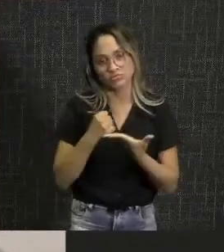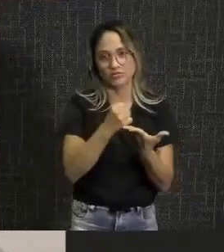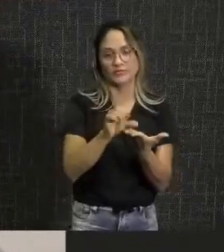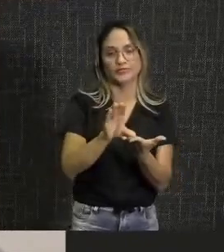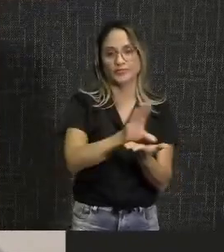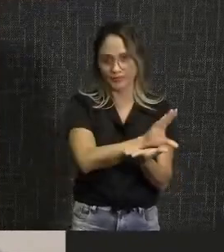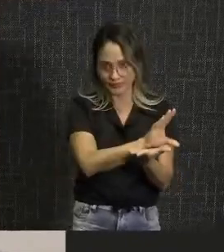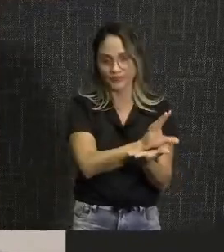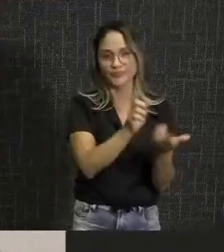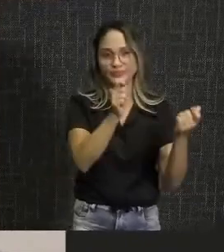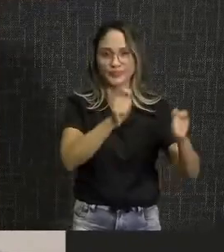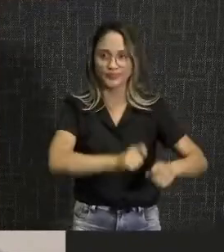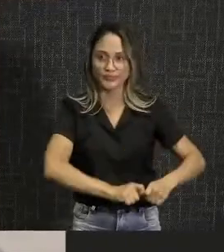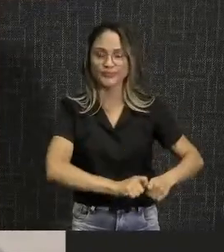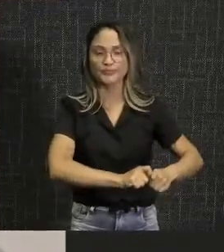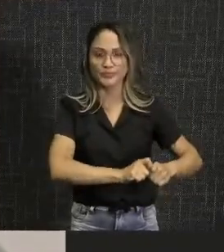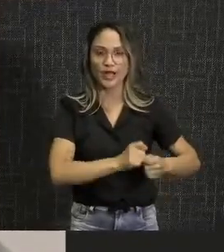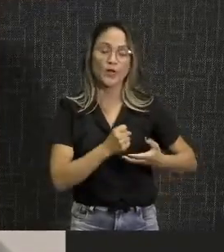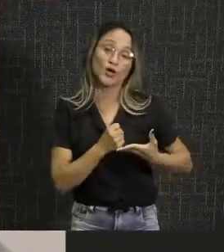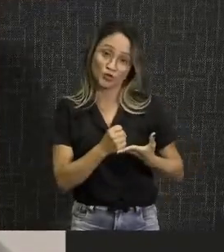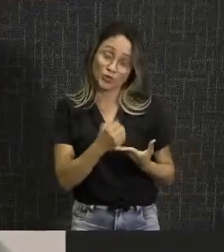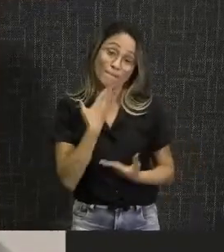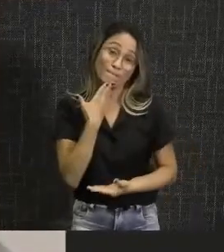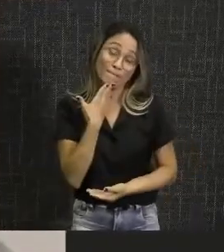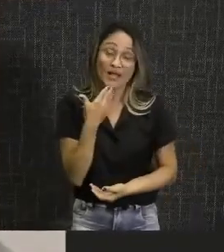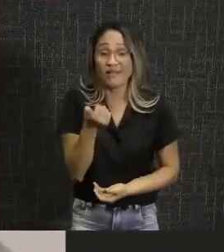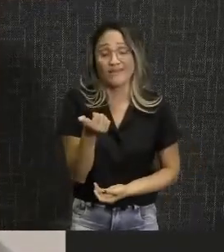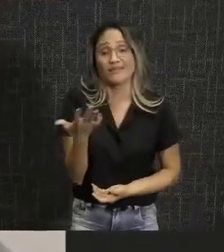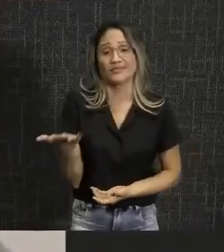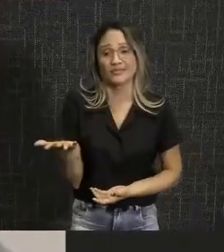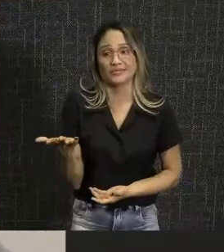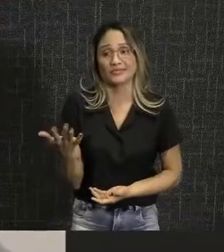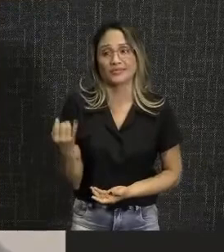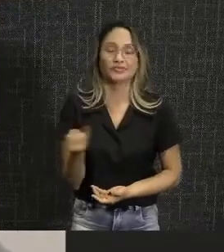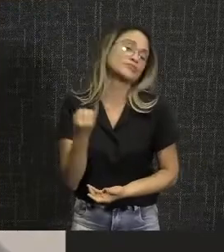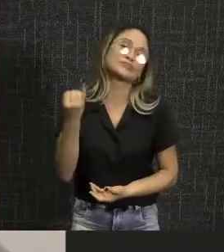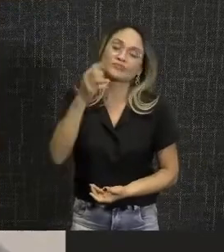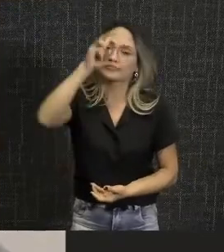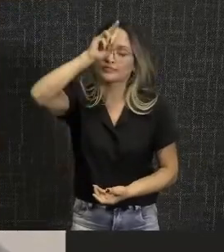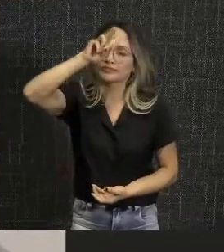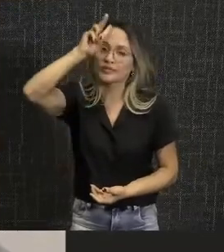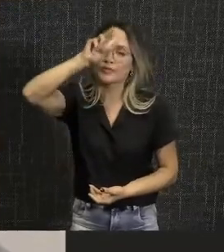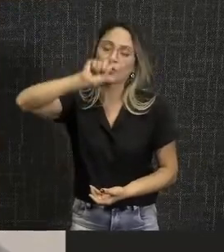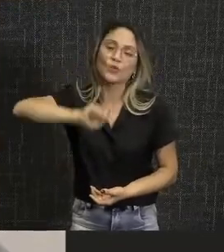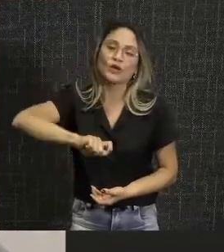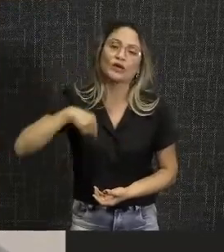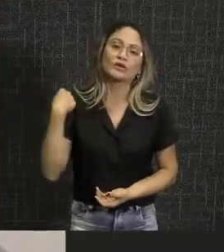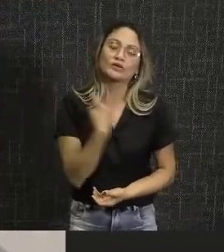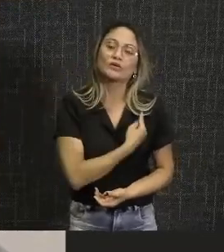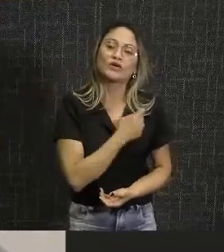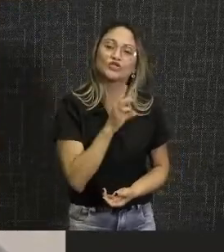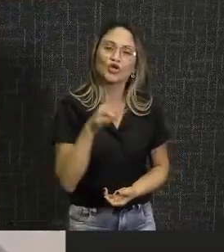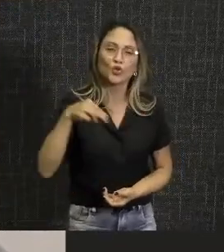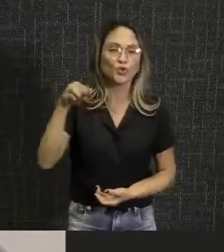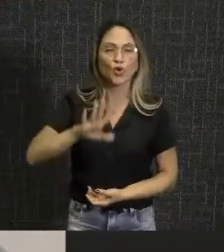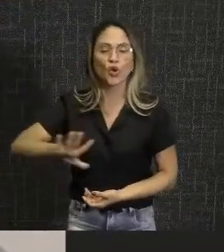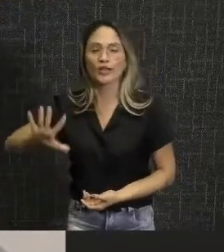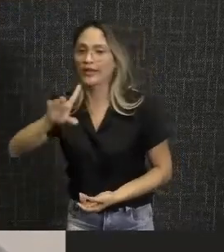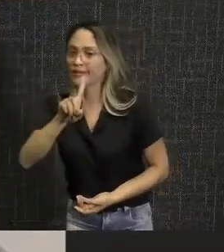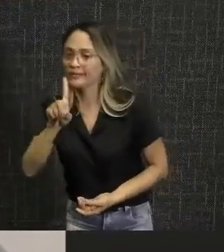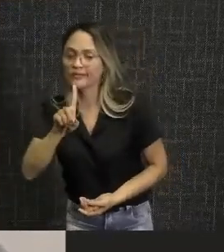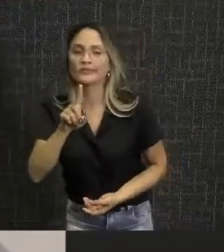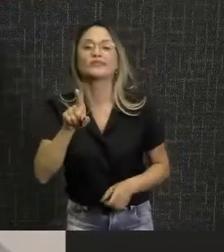de transição para a saída, melhor. É importante lembrar que a gente, não só no Nordeste, a gente no